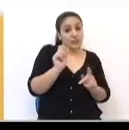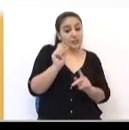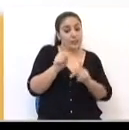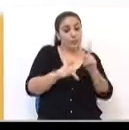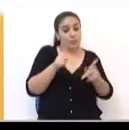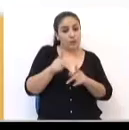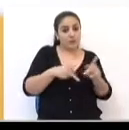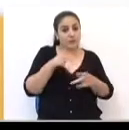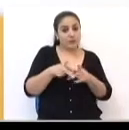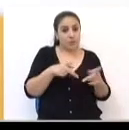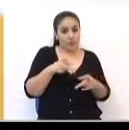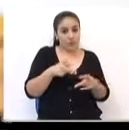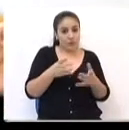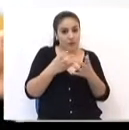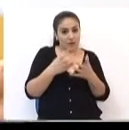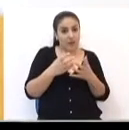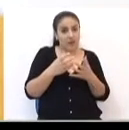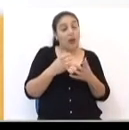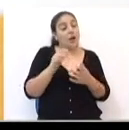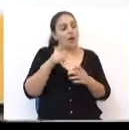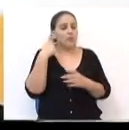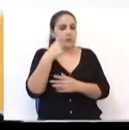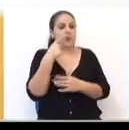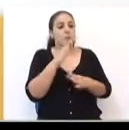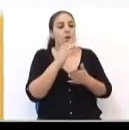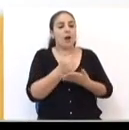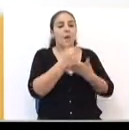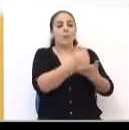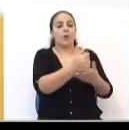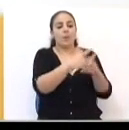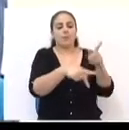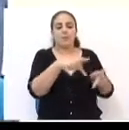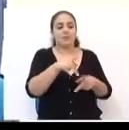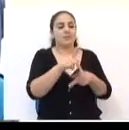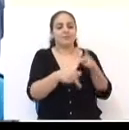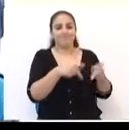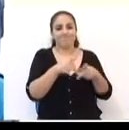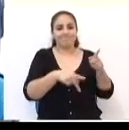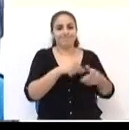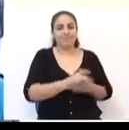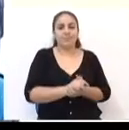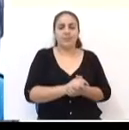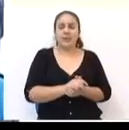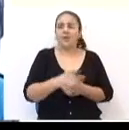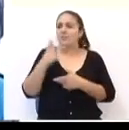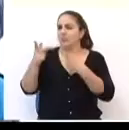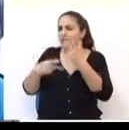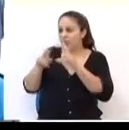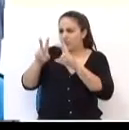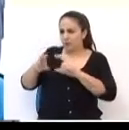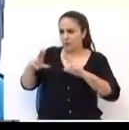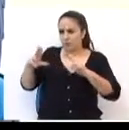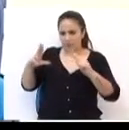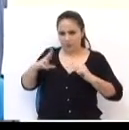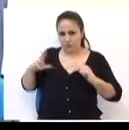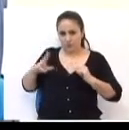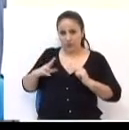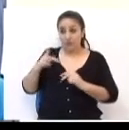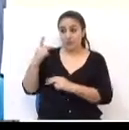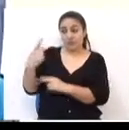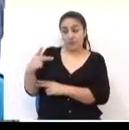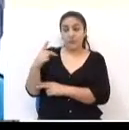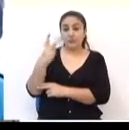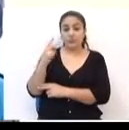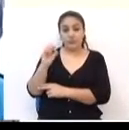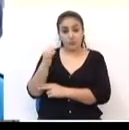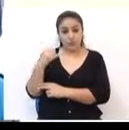a favor da população, não dos comportamentos que o eleitor não concorda. Matheus, falando então um pouco da sua vida pessoal, você tem 28